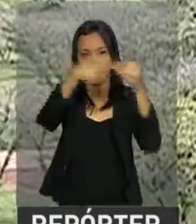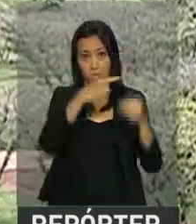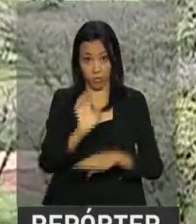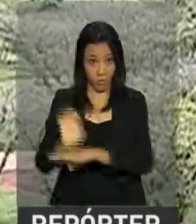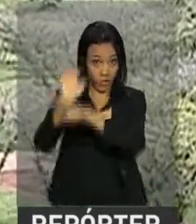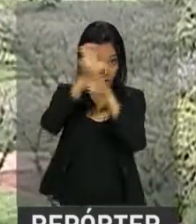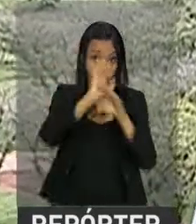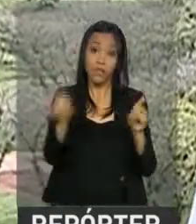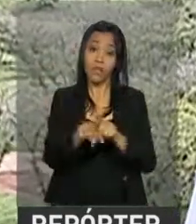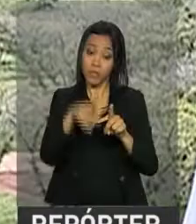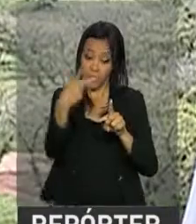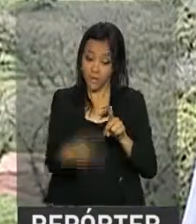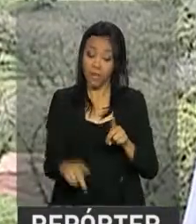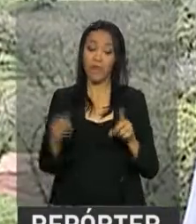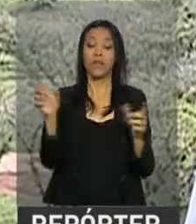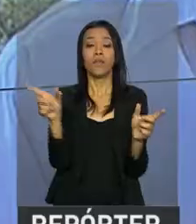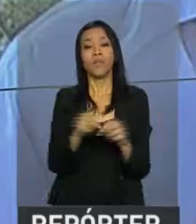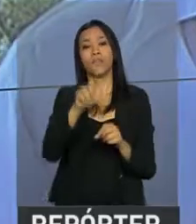Distrito Federal, viu, Renata?